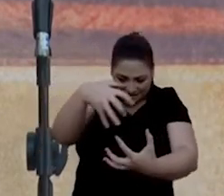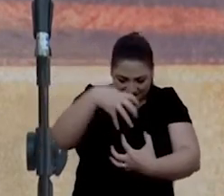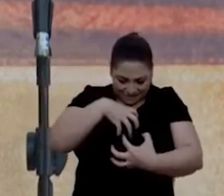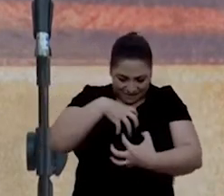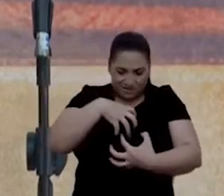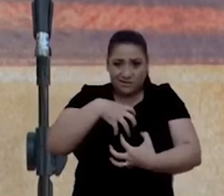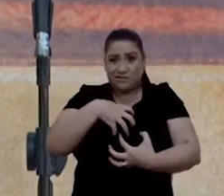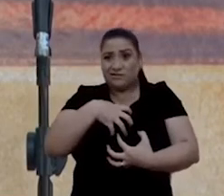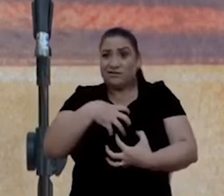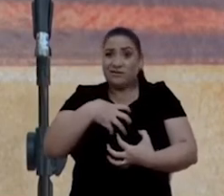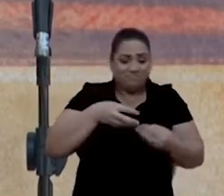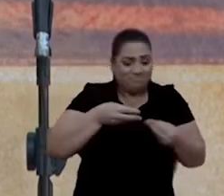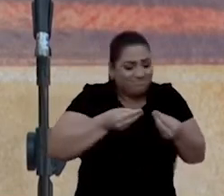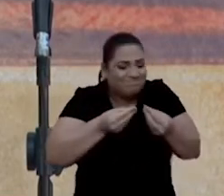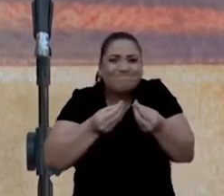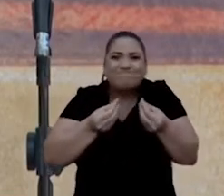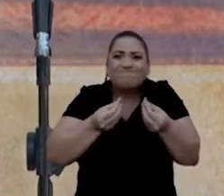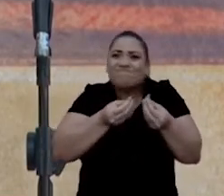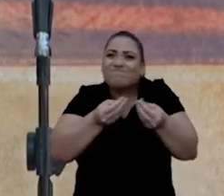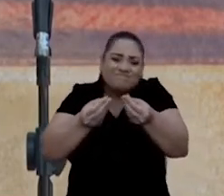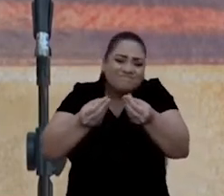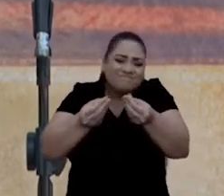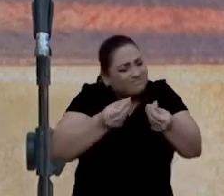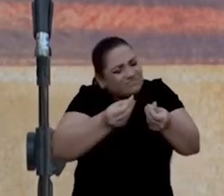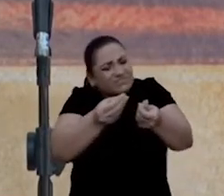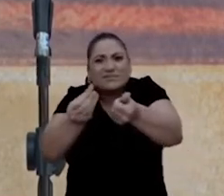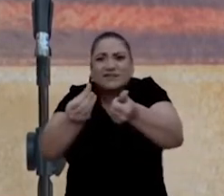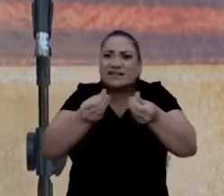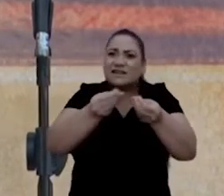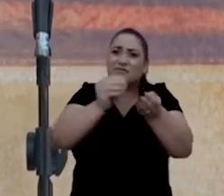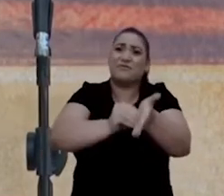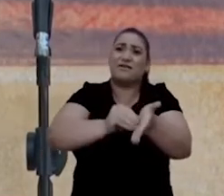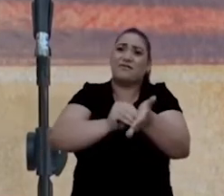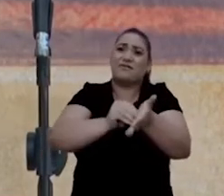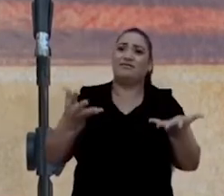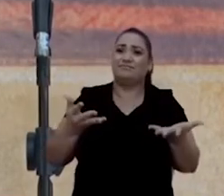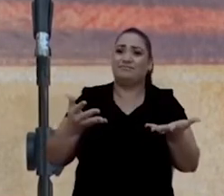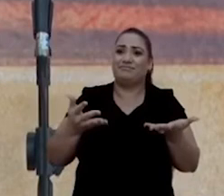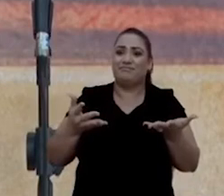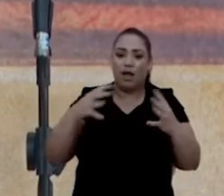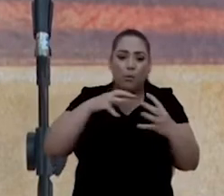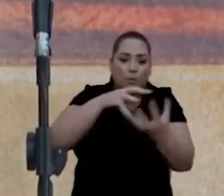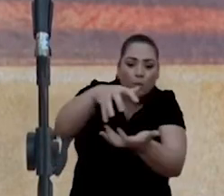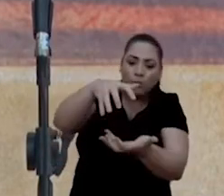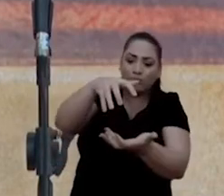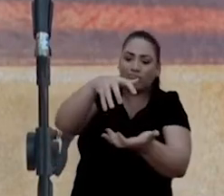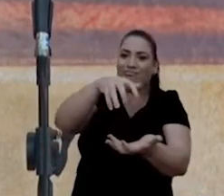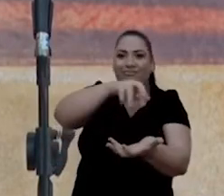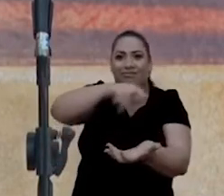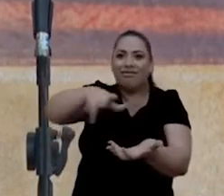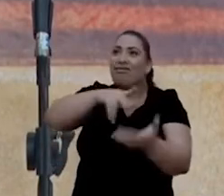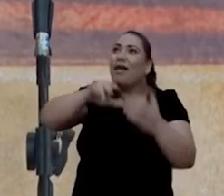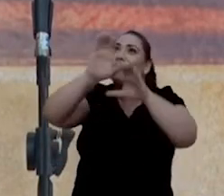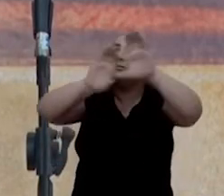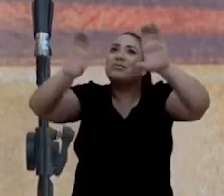para que você fez aqui só que não é tudo para que você veja aqui só que não é o céu ainda e